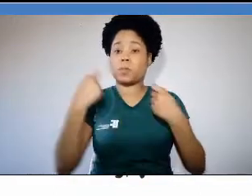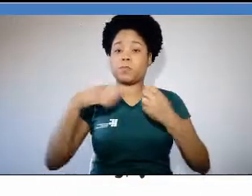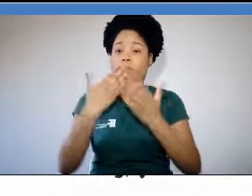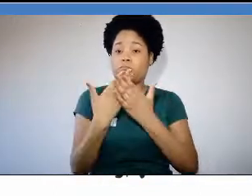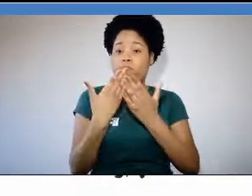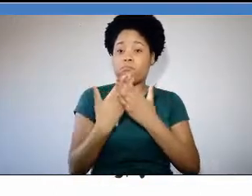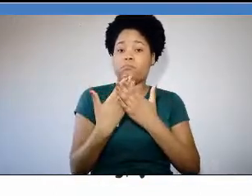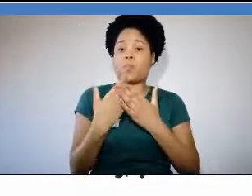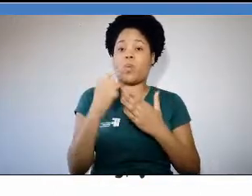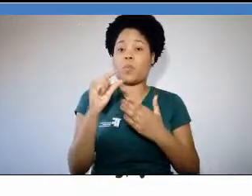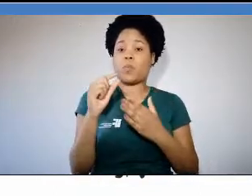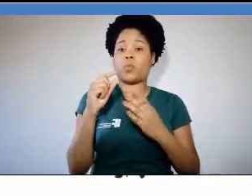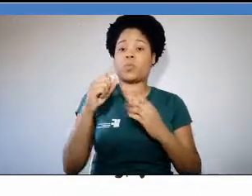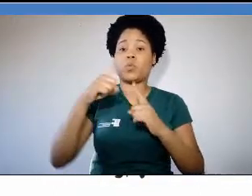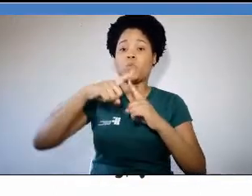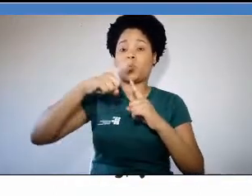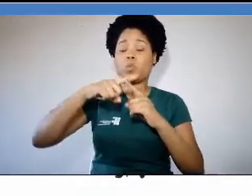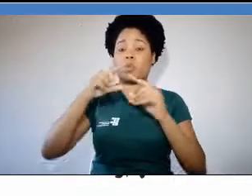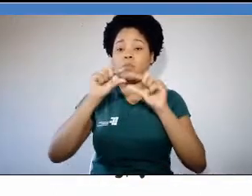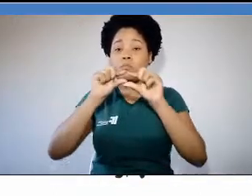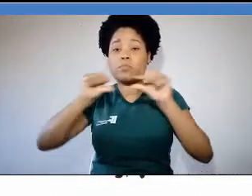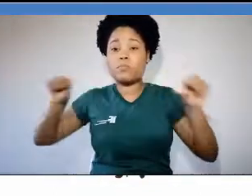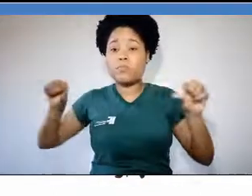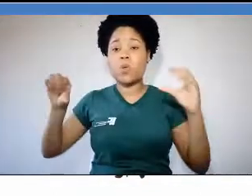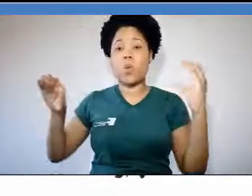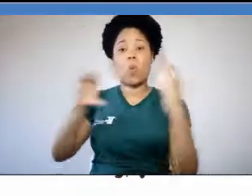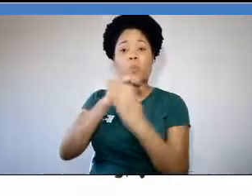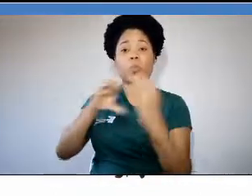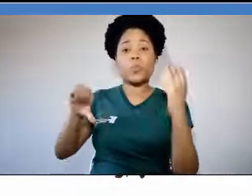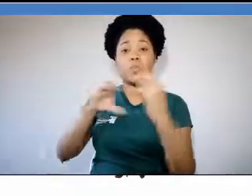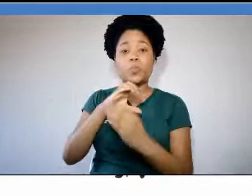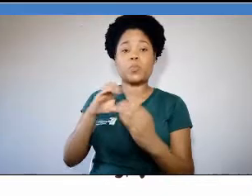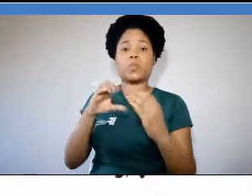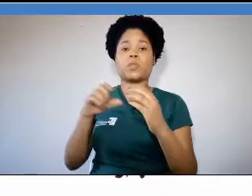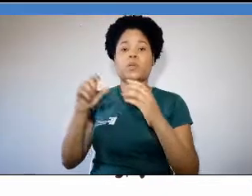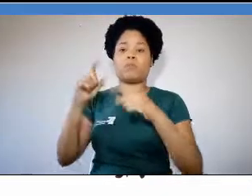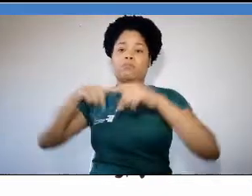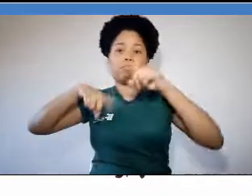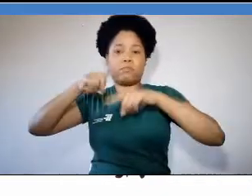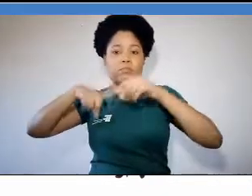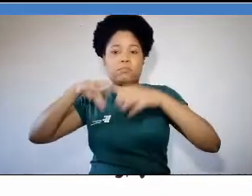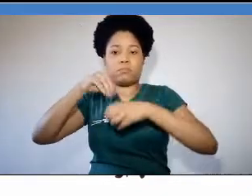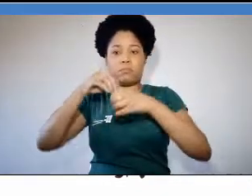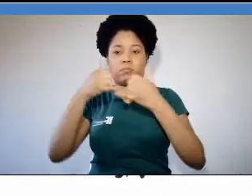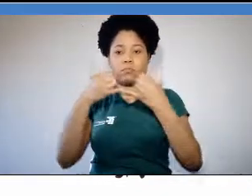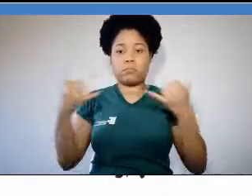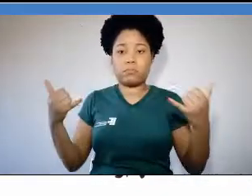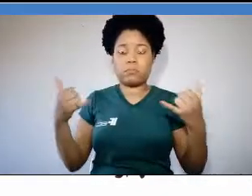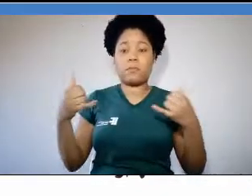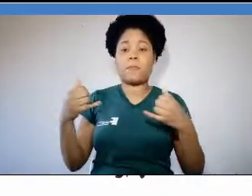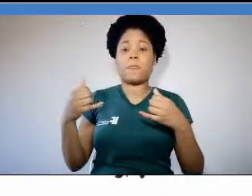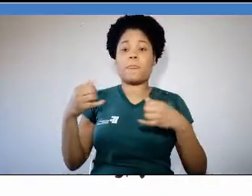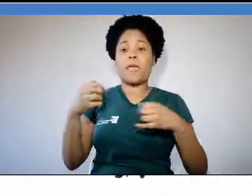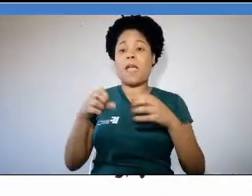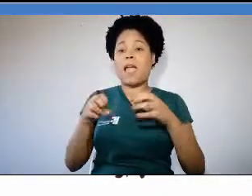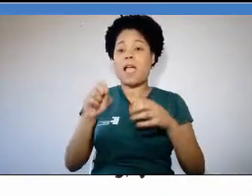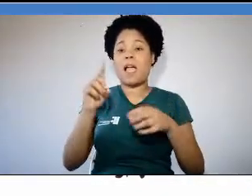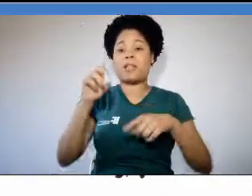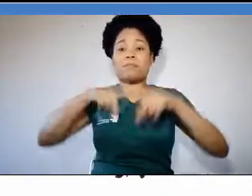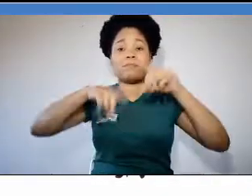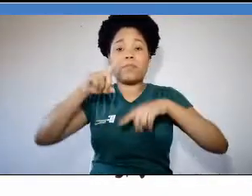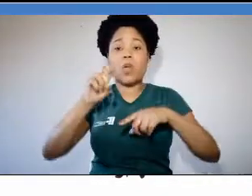que estudar um pouquinho sobre os cabos, sobre os meios de comunicação entre os dispositivos da rede. Cada